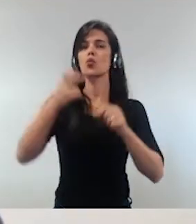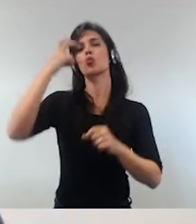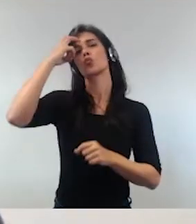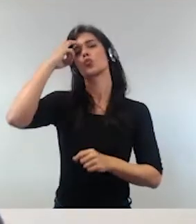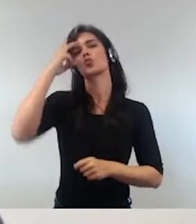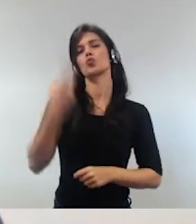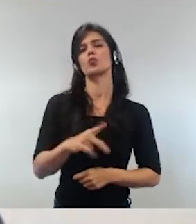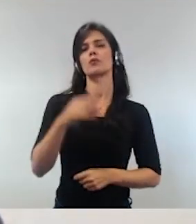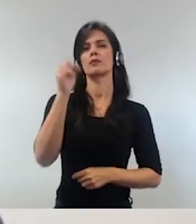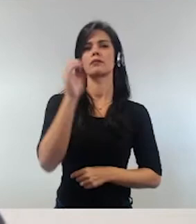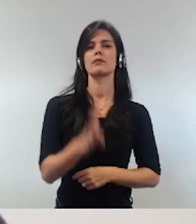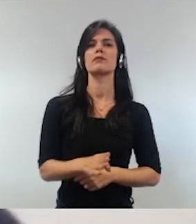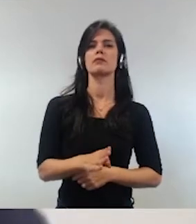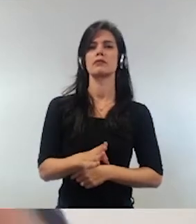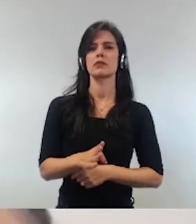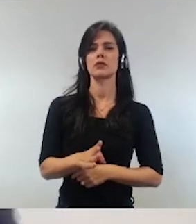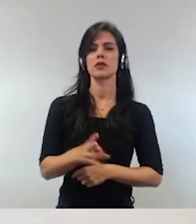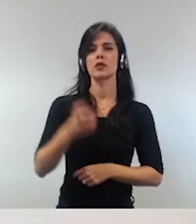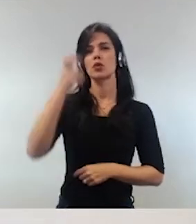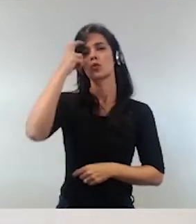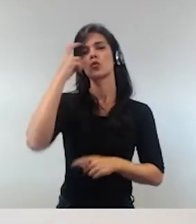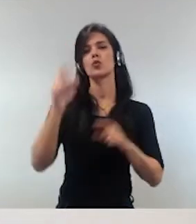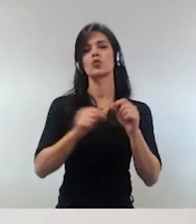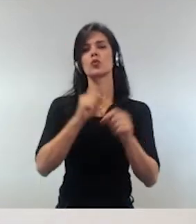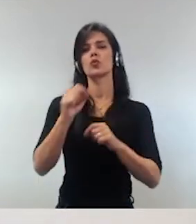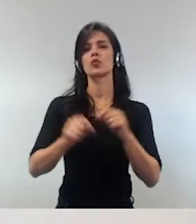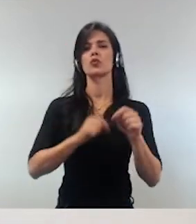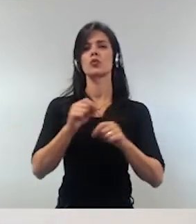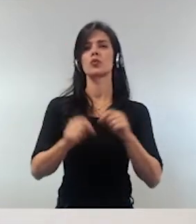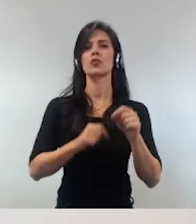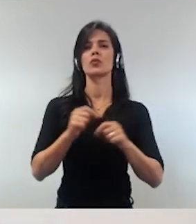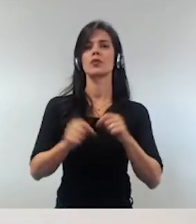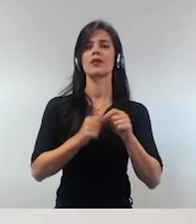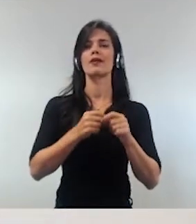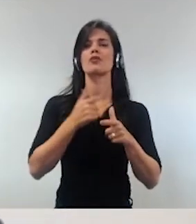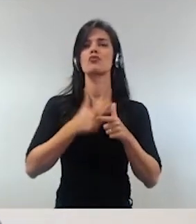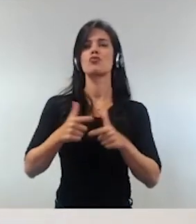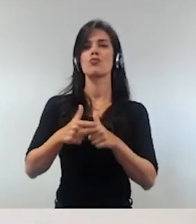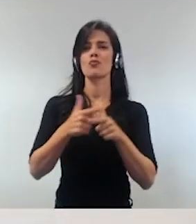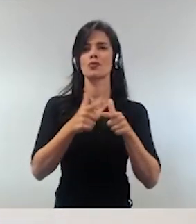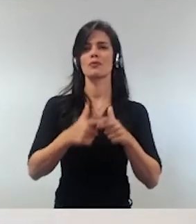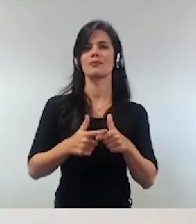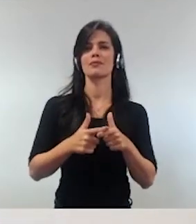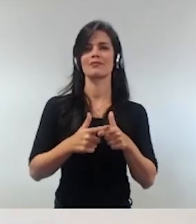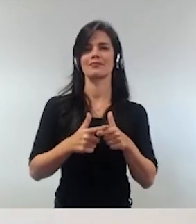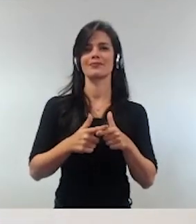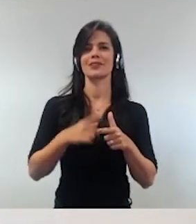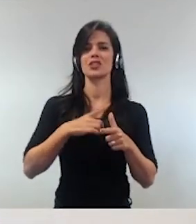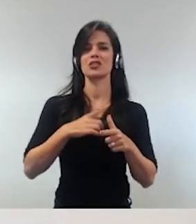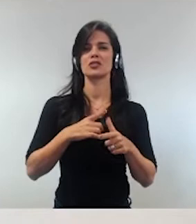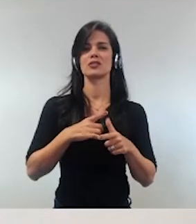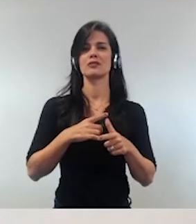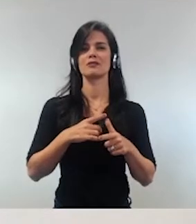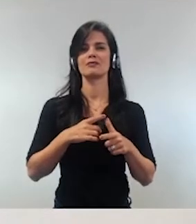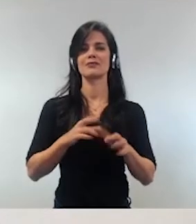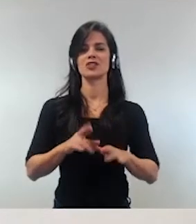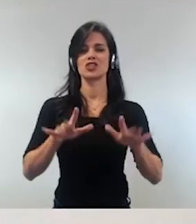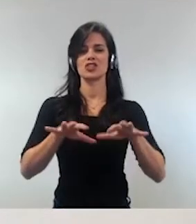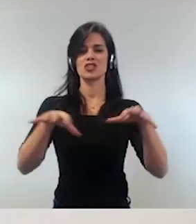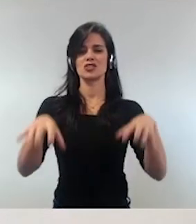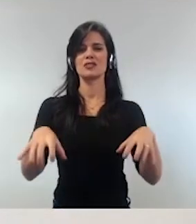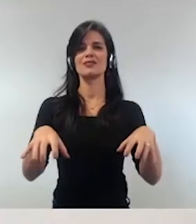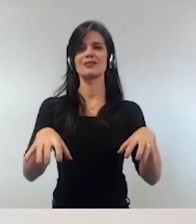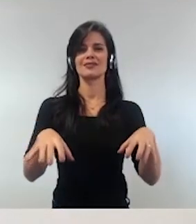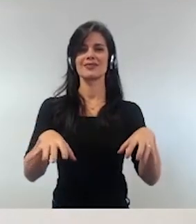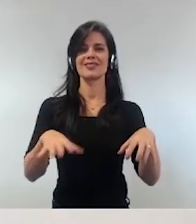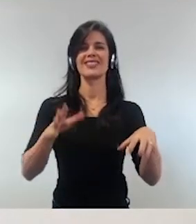cultural, a cultura da adversidade, né, do contraponto. E isso dificulta muito